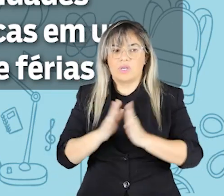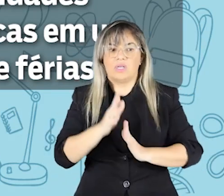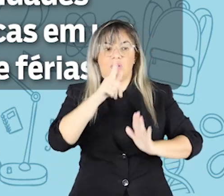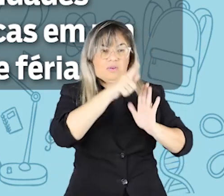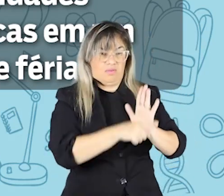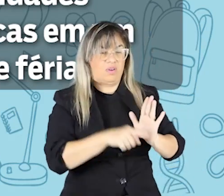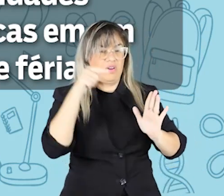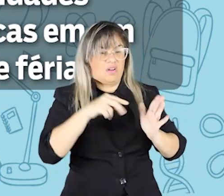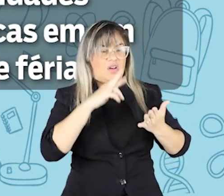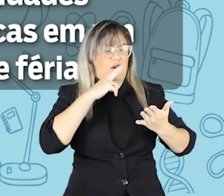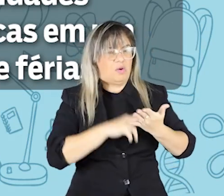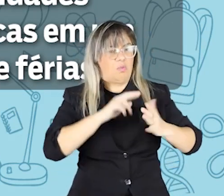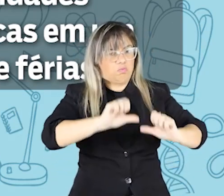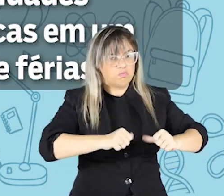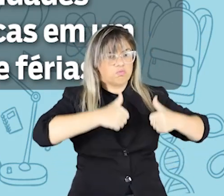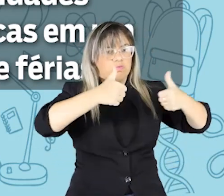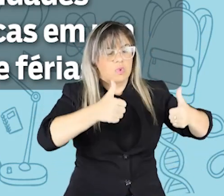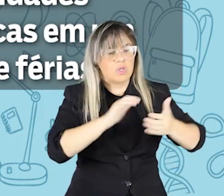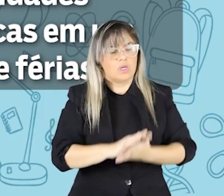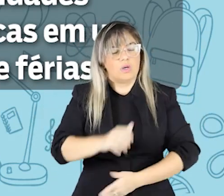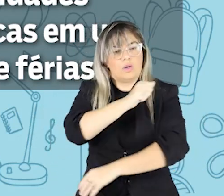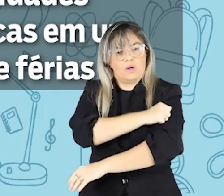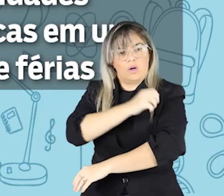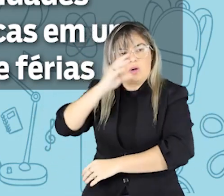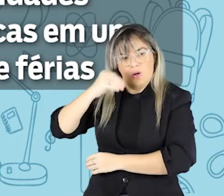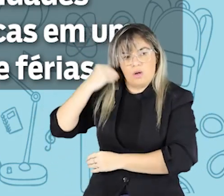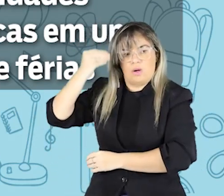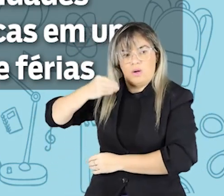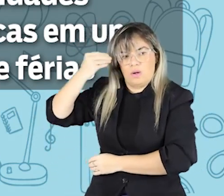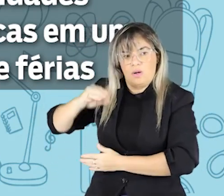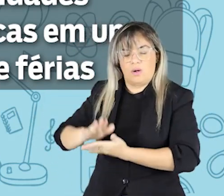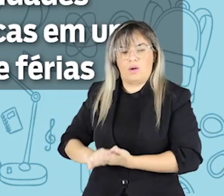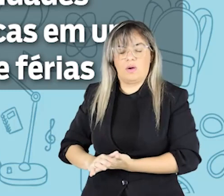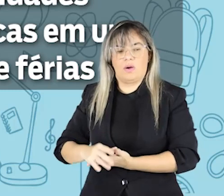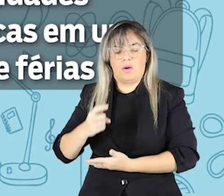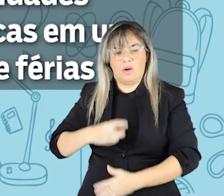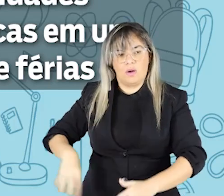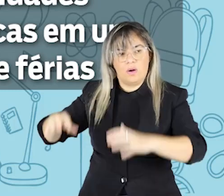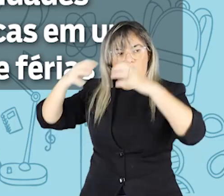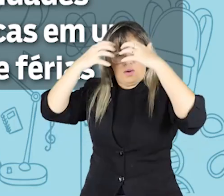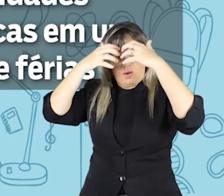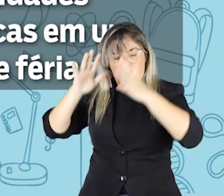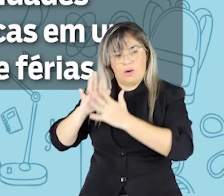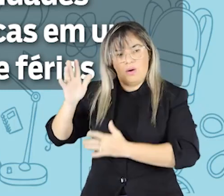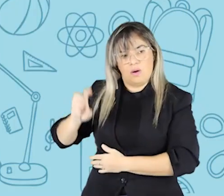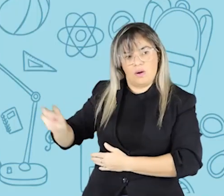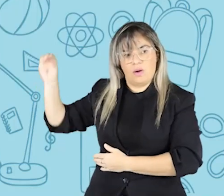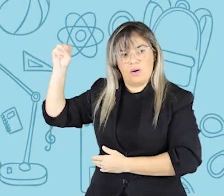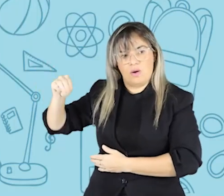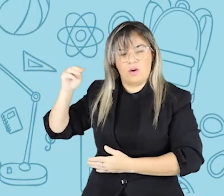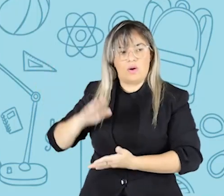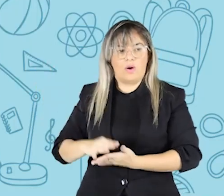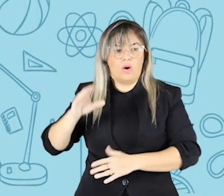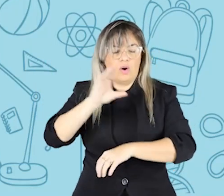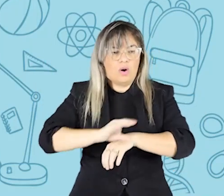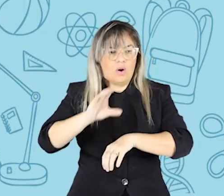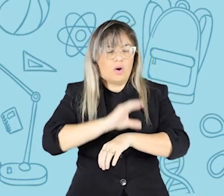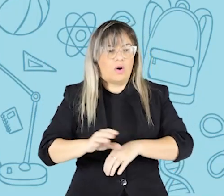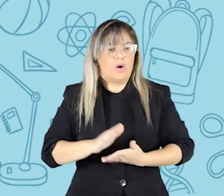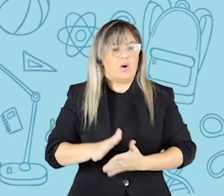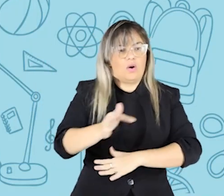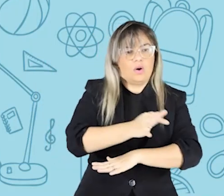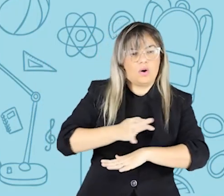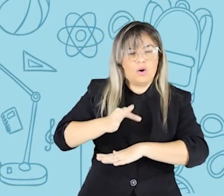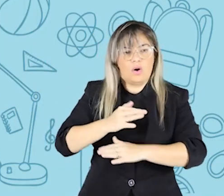resultados. No Brasil, alunos que experimentaram mentalidades matemáticas em um curso de férias evoluíram em apenas